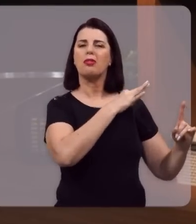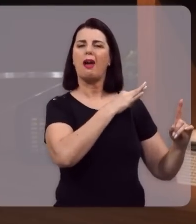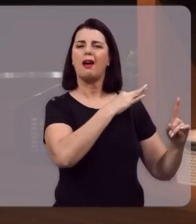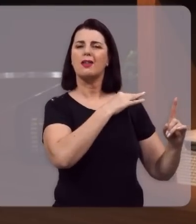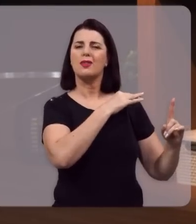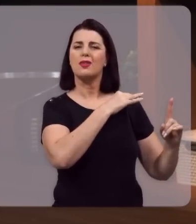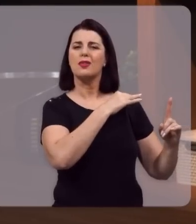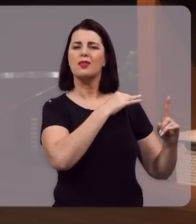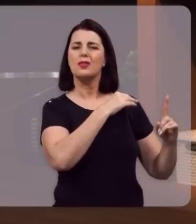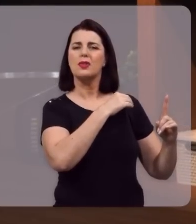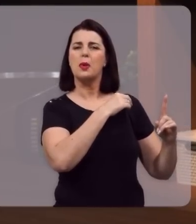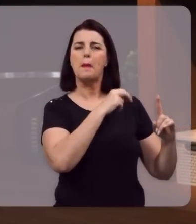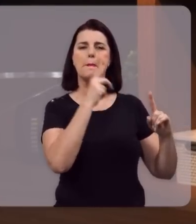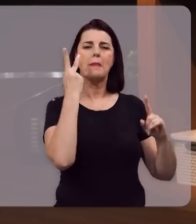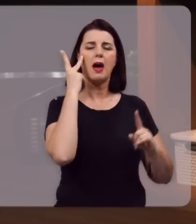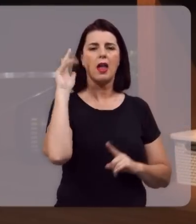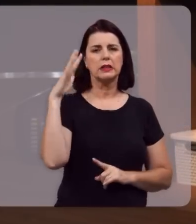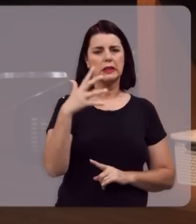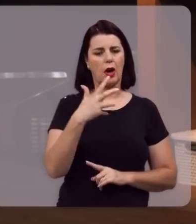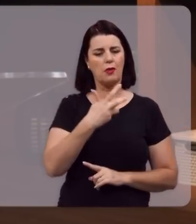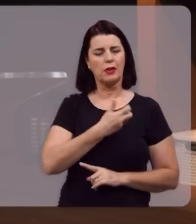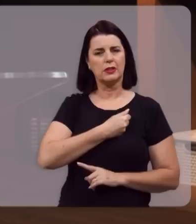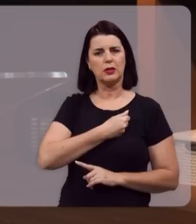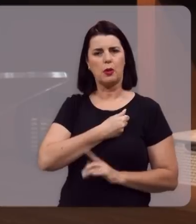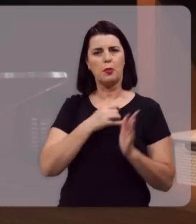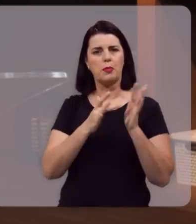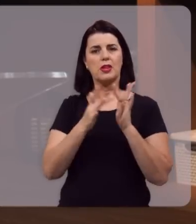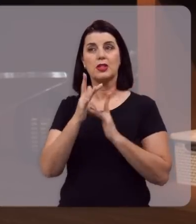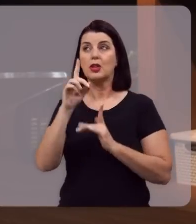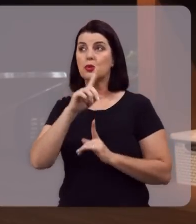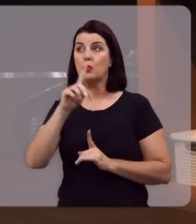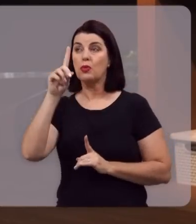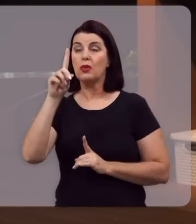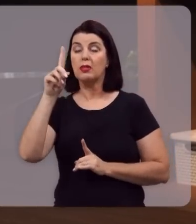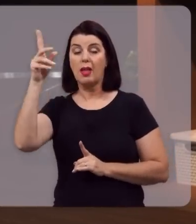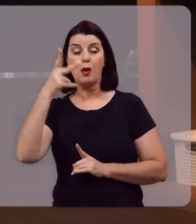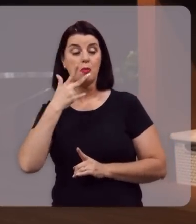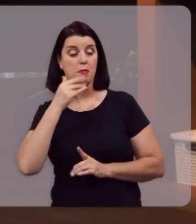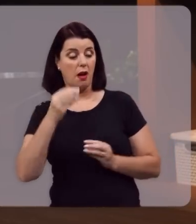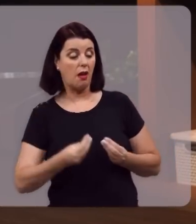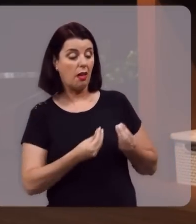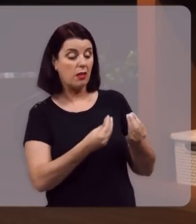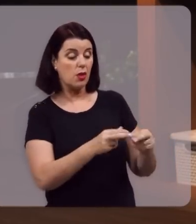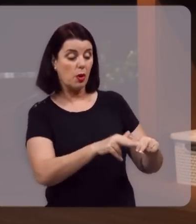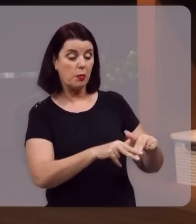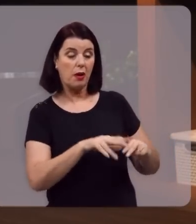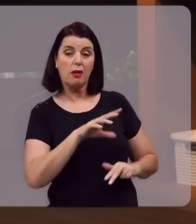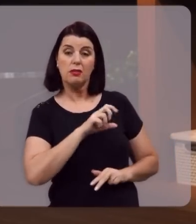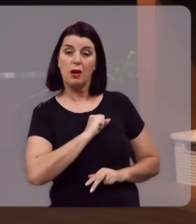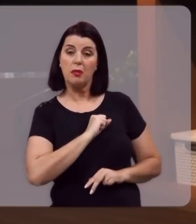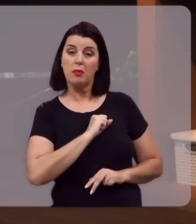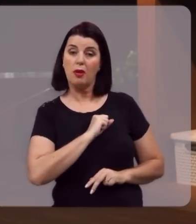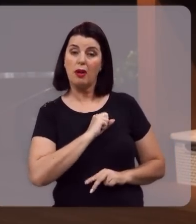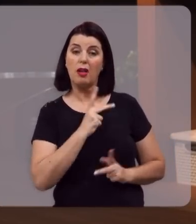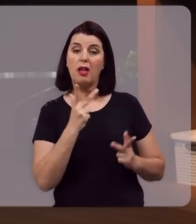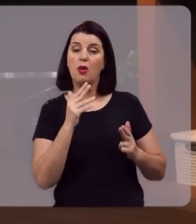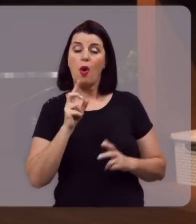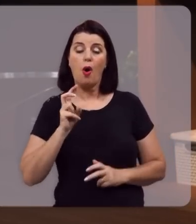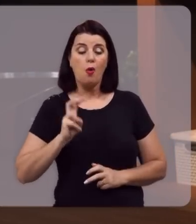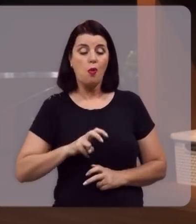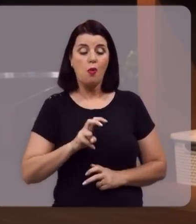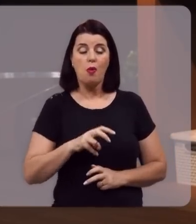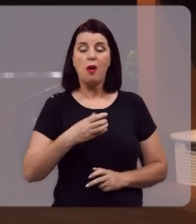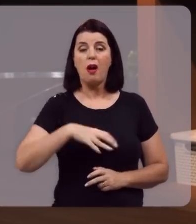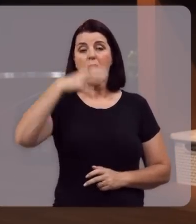voluntariamente, porque o Pai também o entregou por amor. Ele foi para aquela cruz como um rei caminha para a